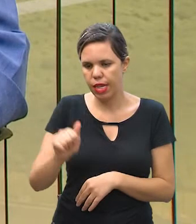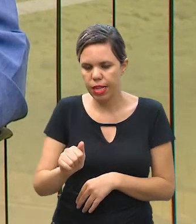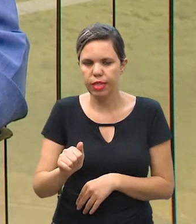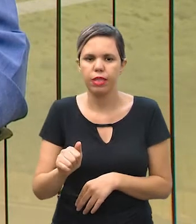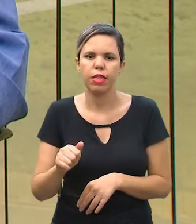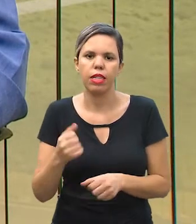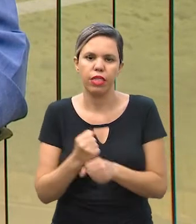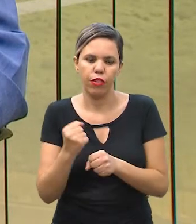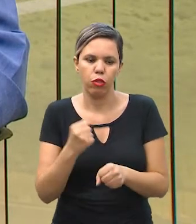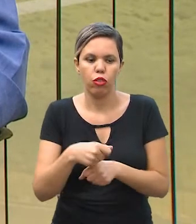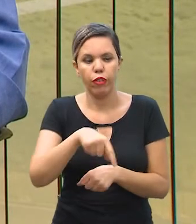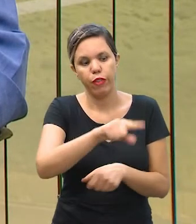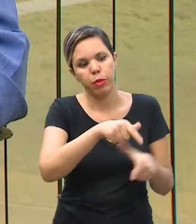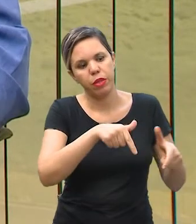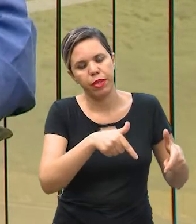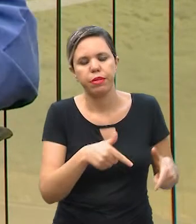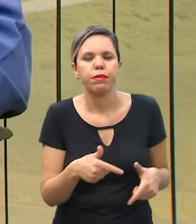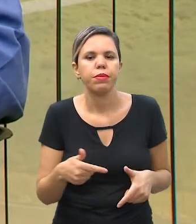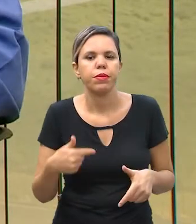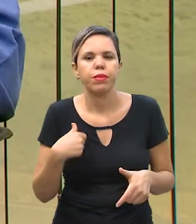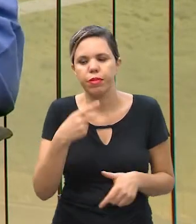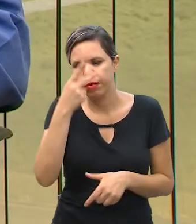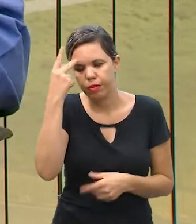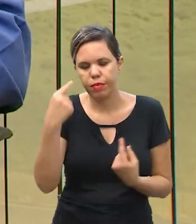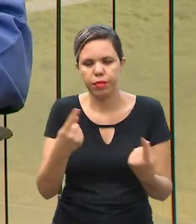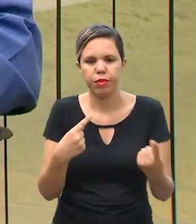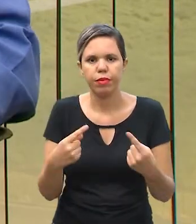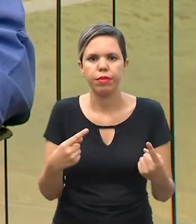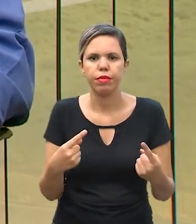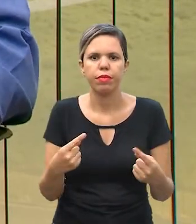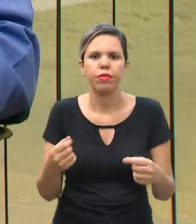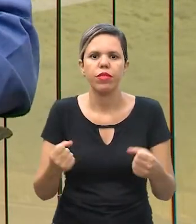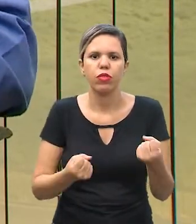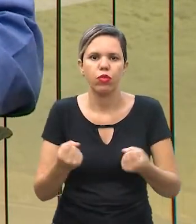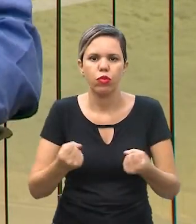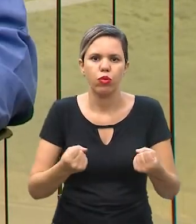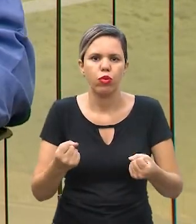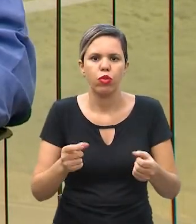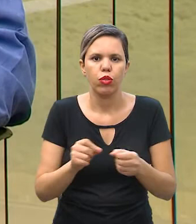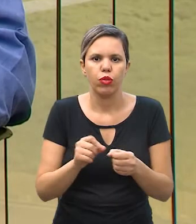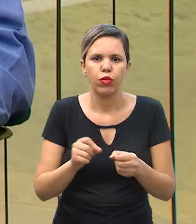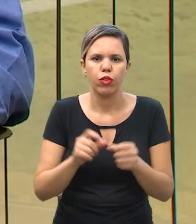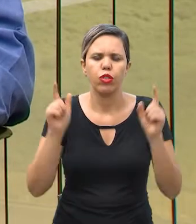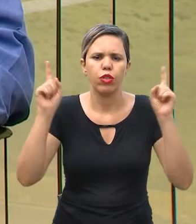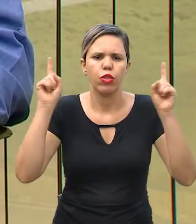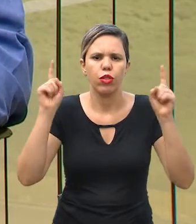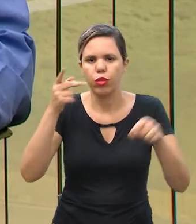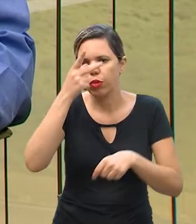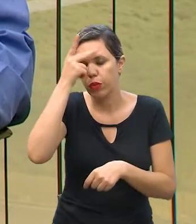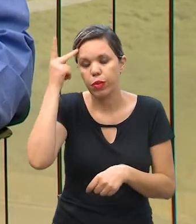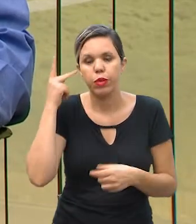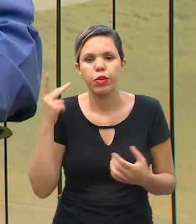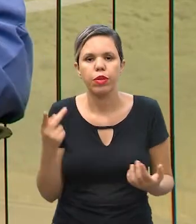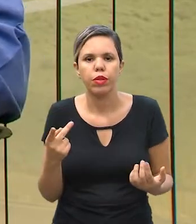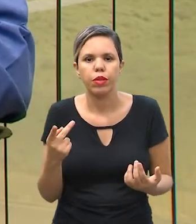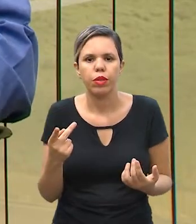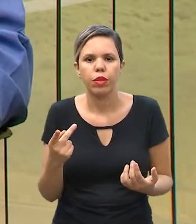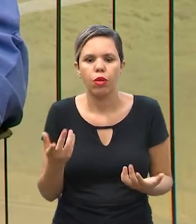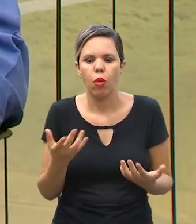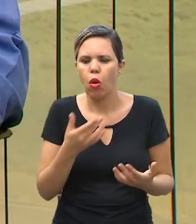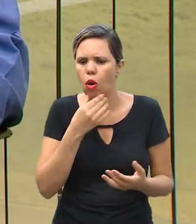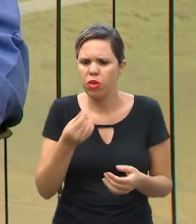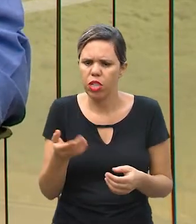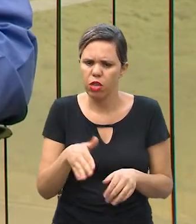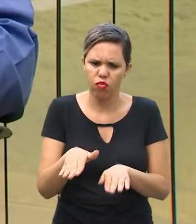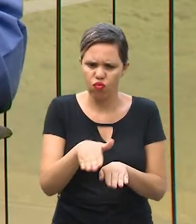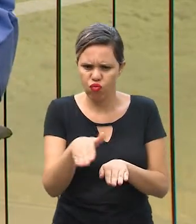E então, o pessoal estava na avenida, ali fechou a avenida para fazer o manifesto, e o rapaz queria passar de